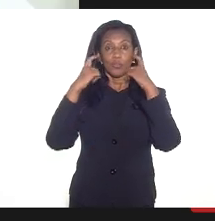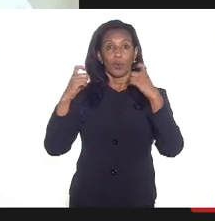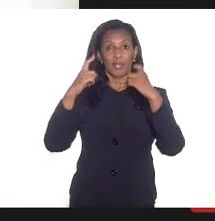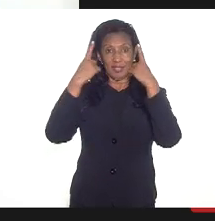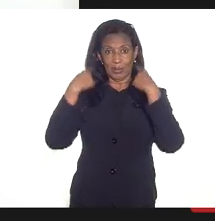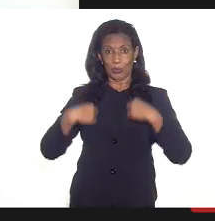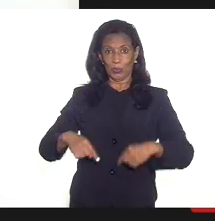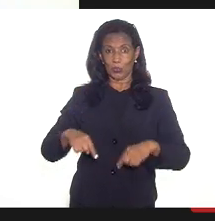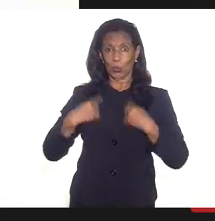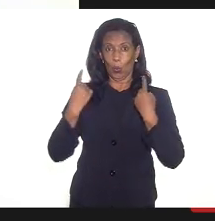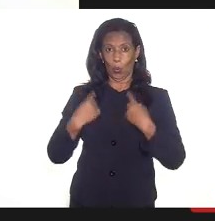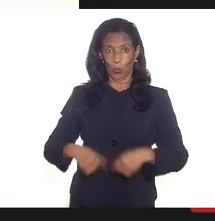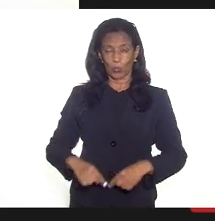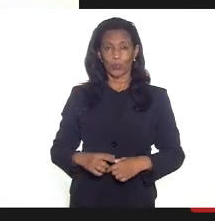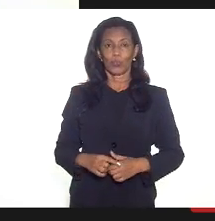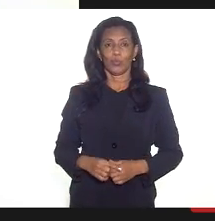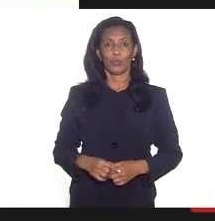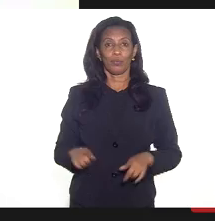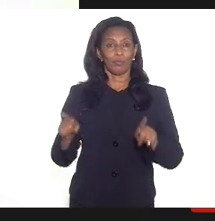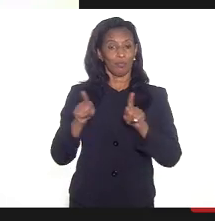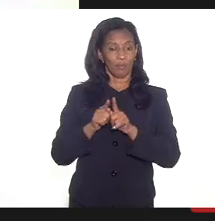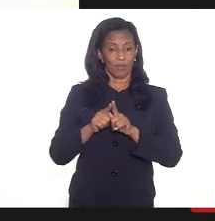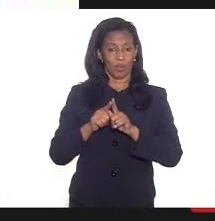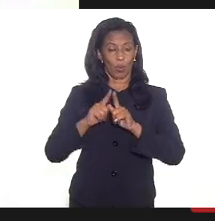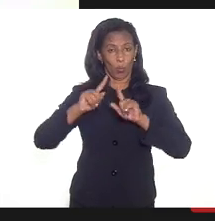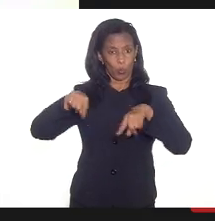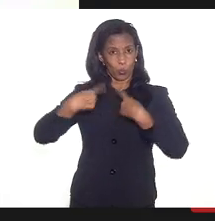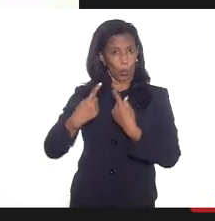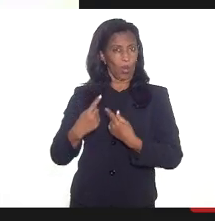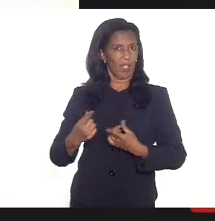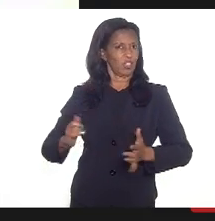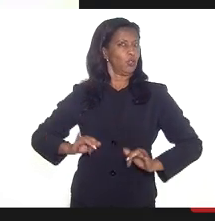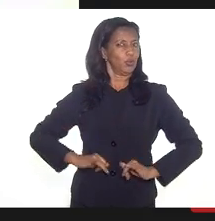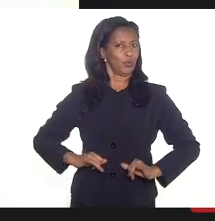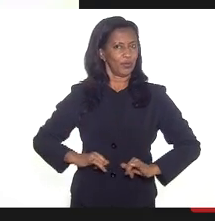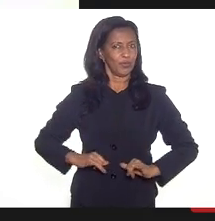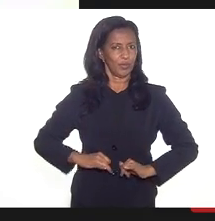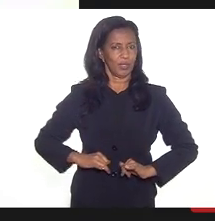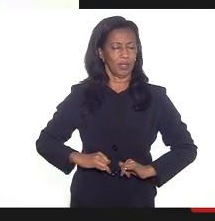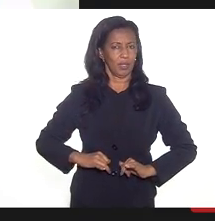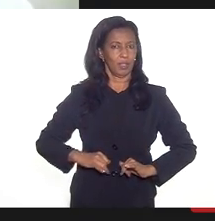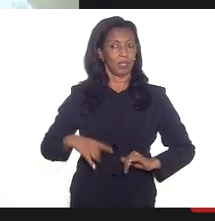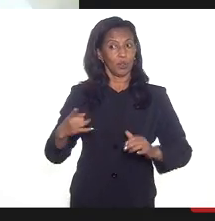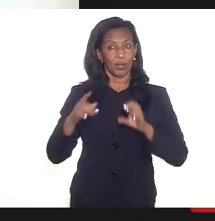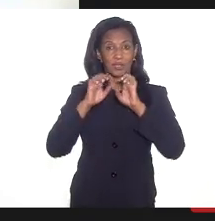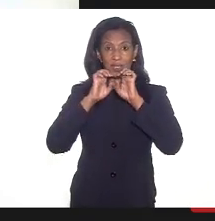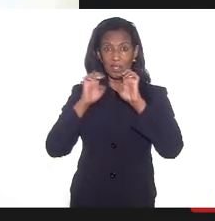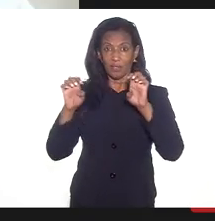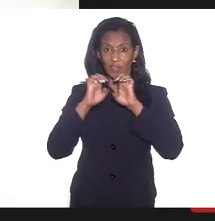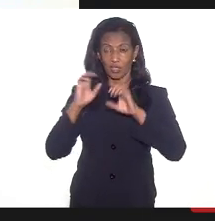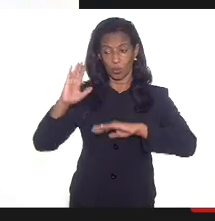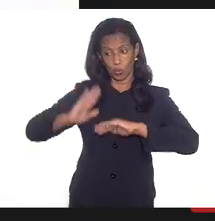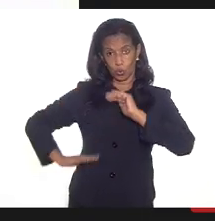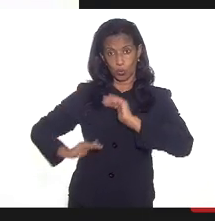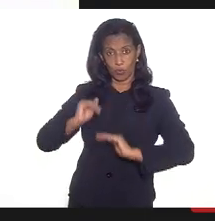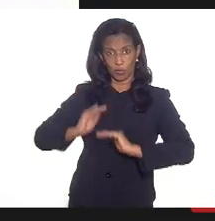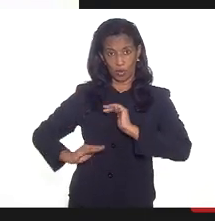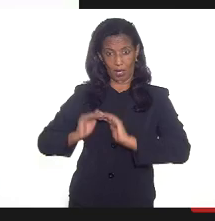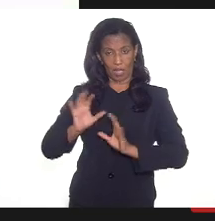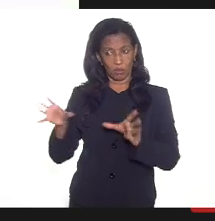corpos, né? A questão das violências que nós sofríamos. E com essa evangelização dos